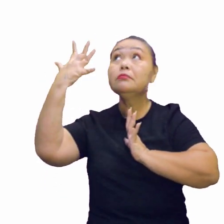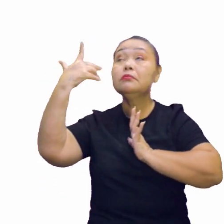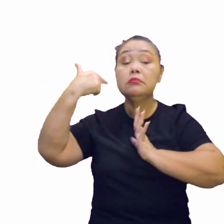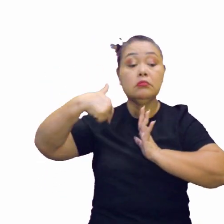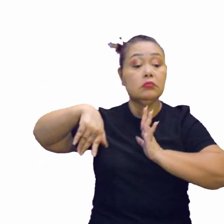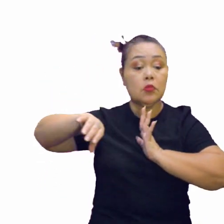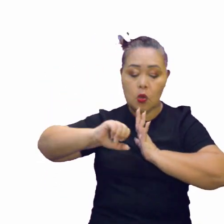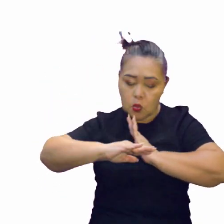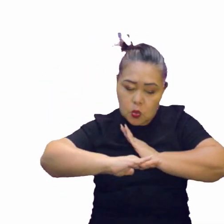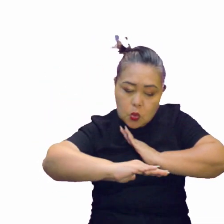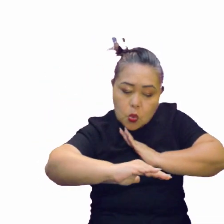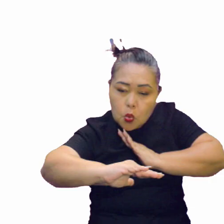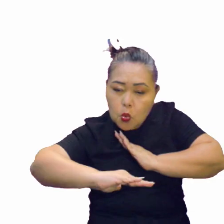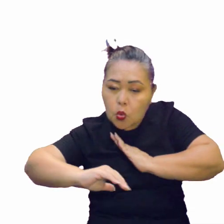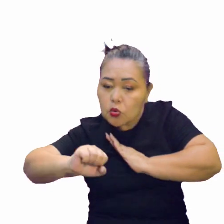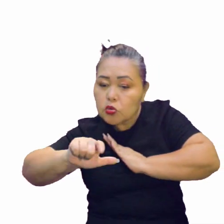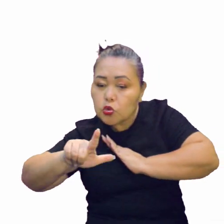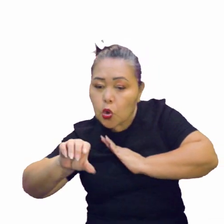solo.